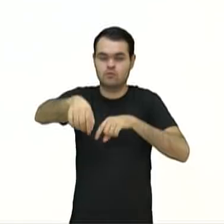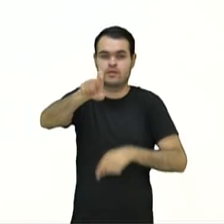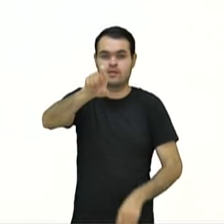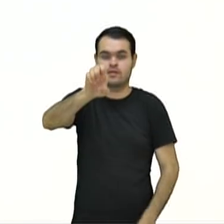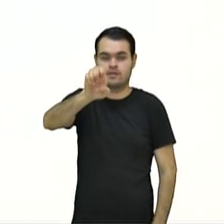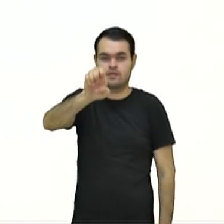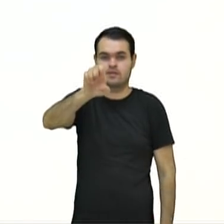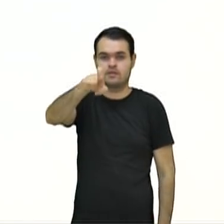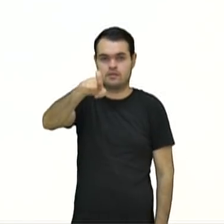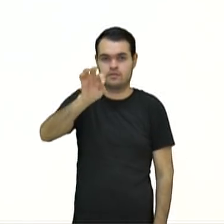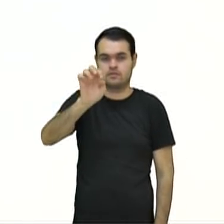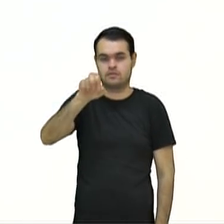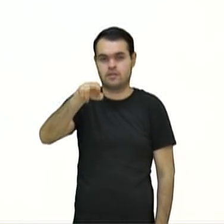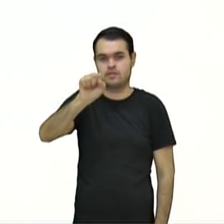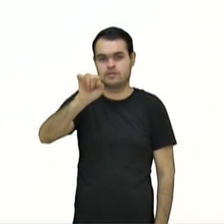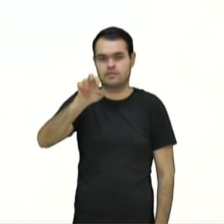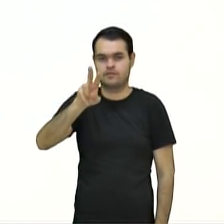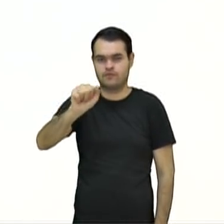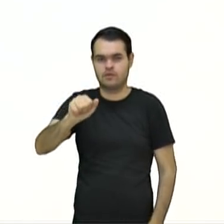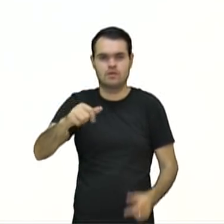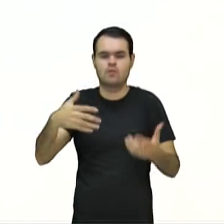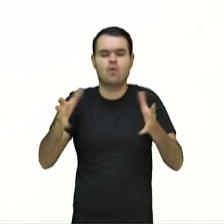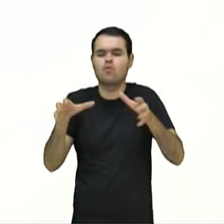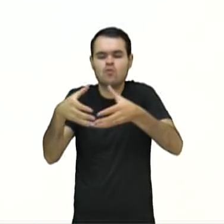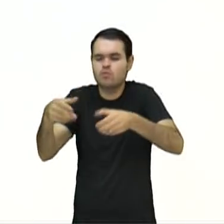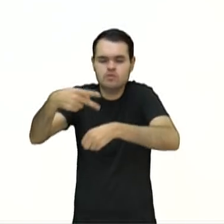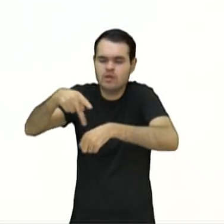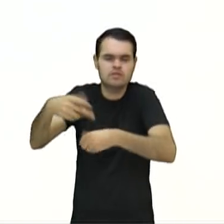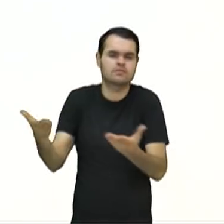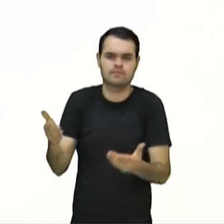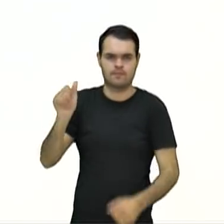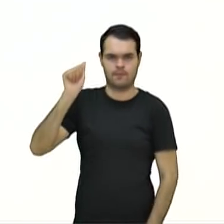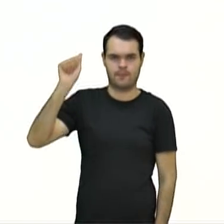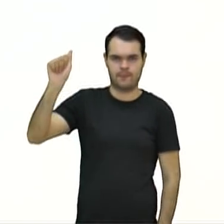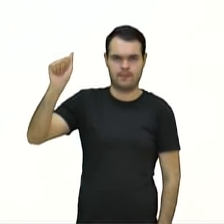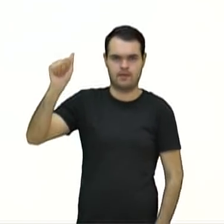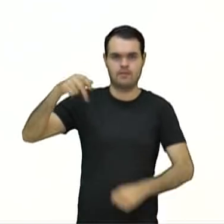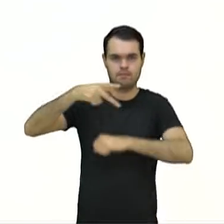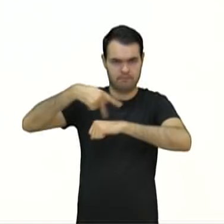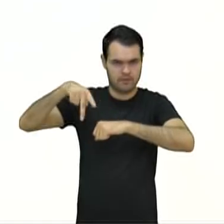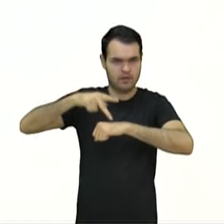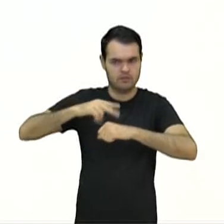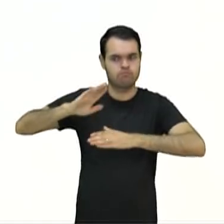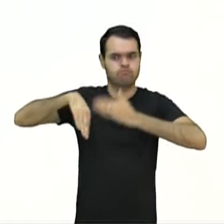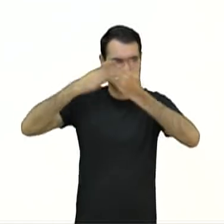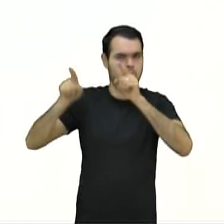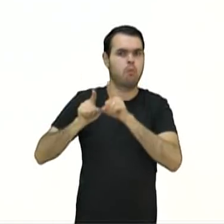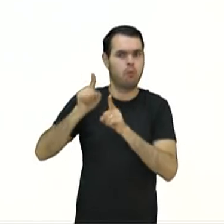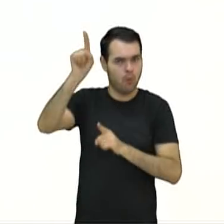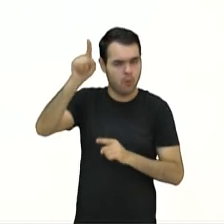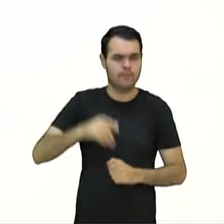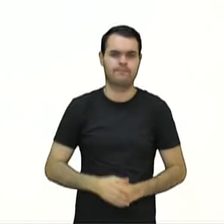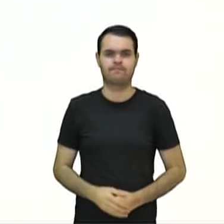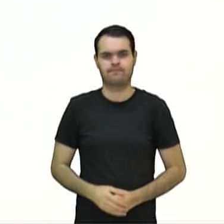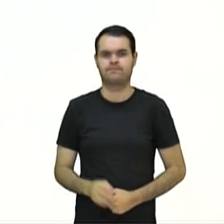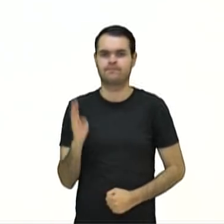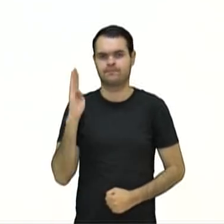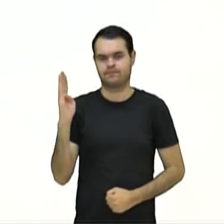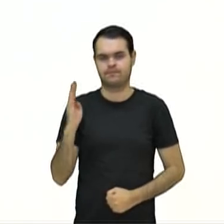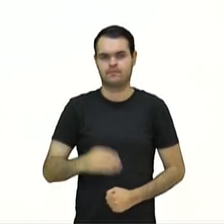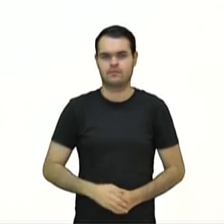ser praticada em qual grupo de países? Letra A, países com elevado desenvolvimento? Letra